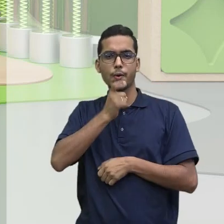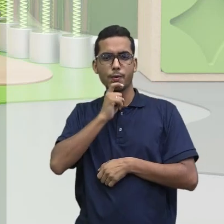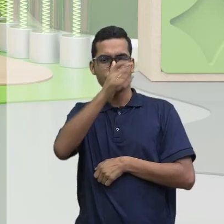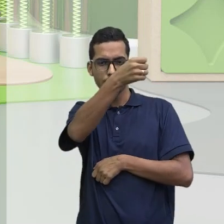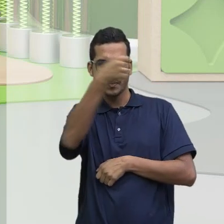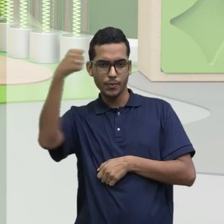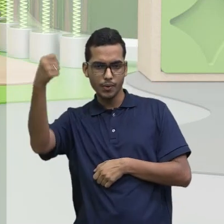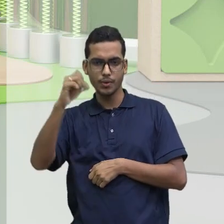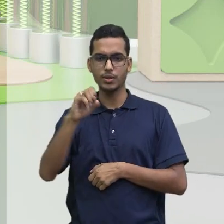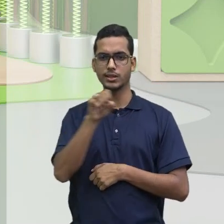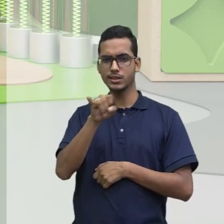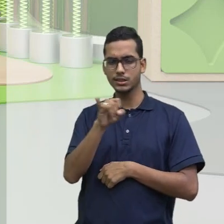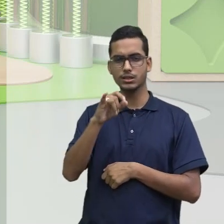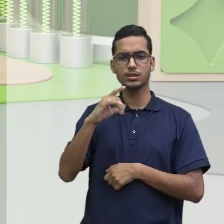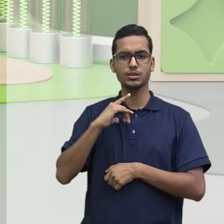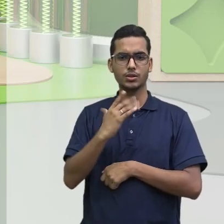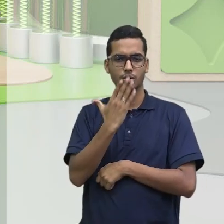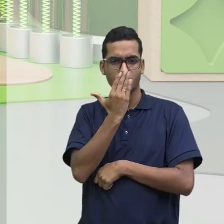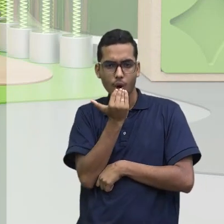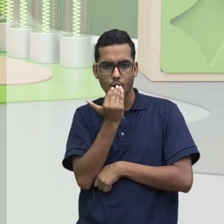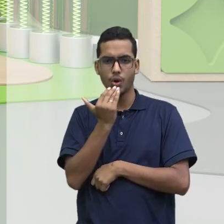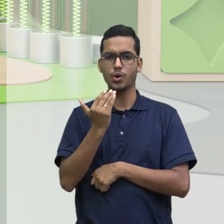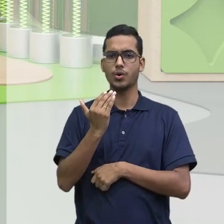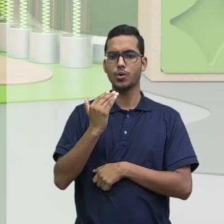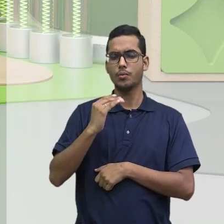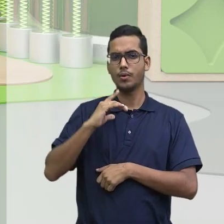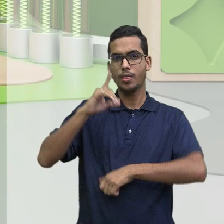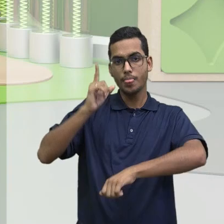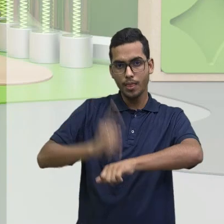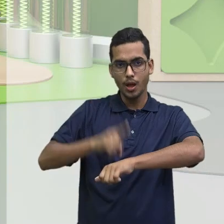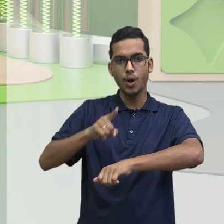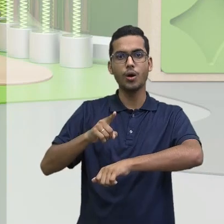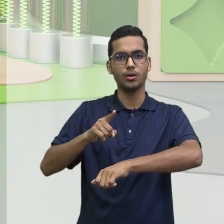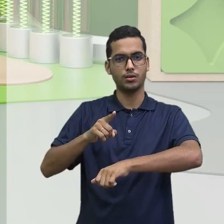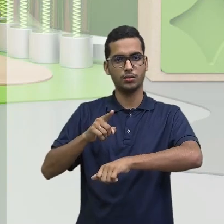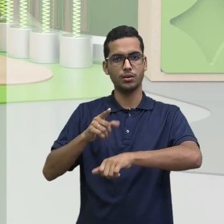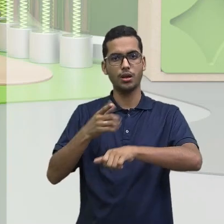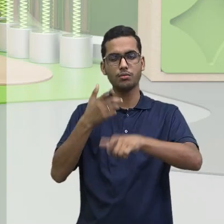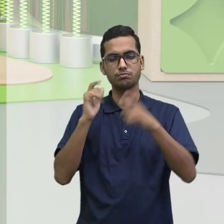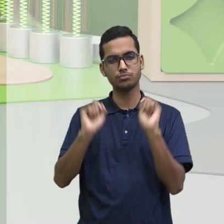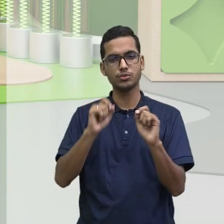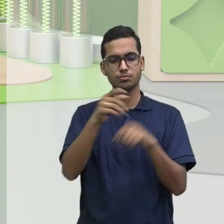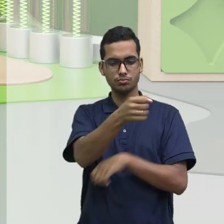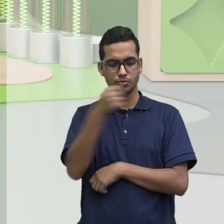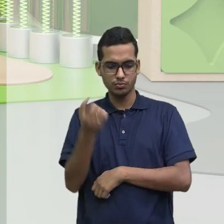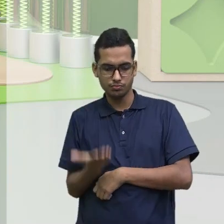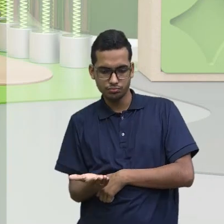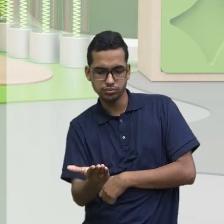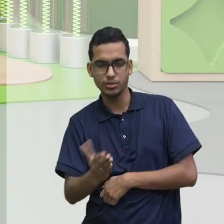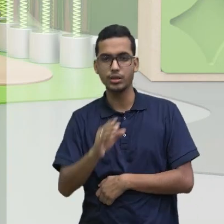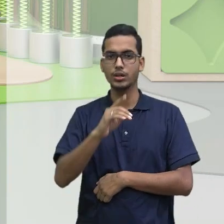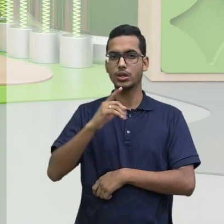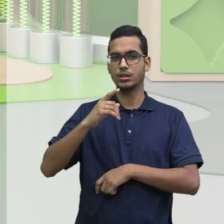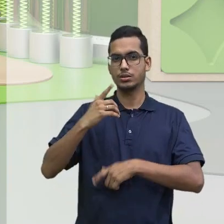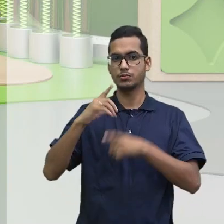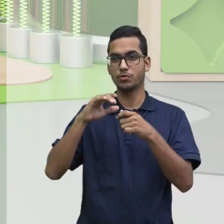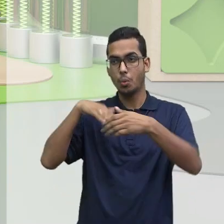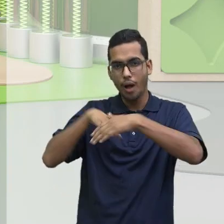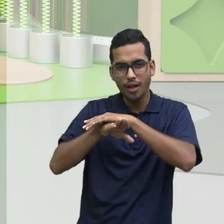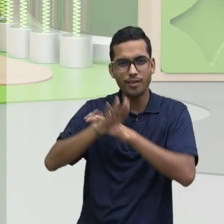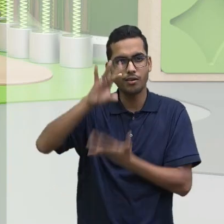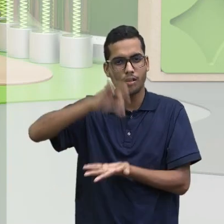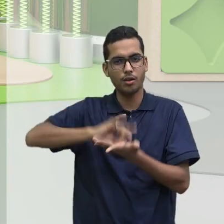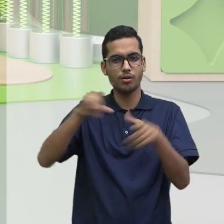no refrigerador, na parte do freezer ou do congelador, que vai congelar esse alimento. E aí, quando você realmente